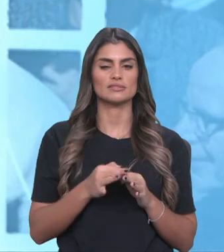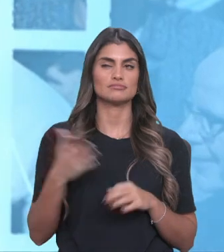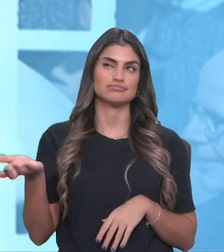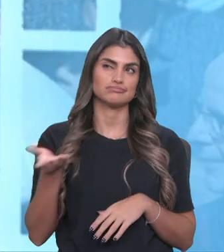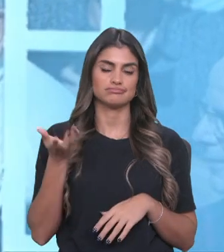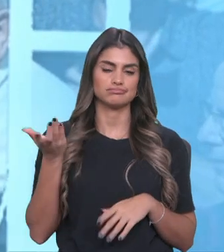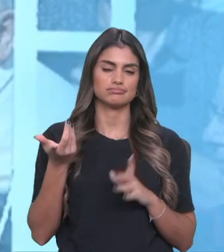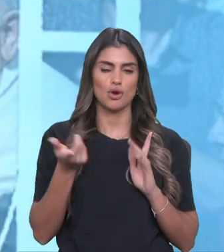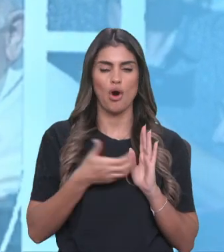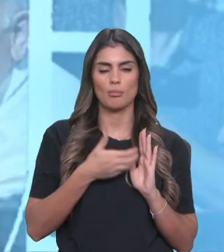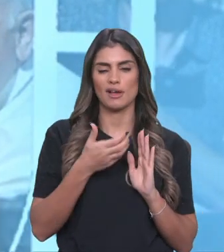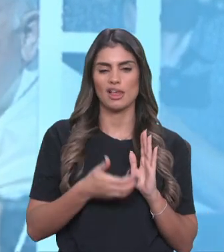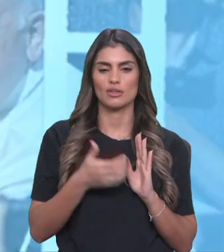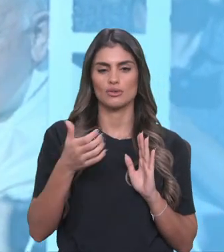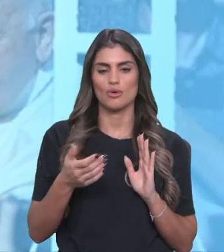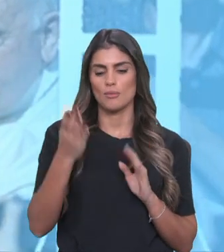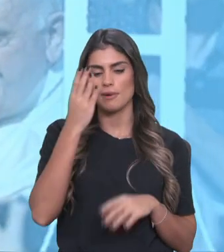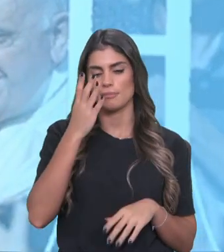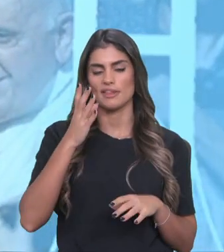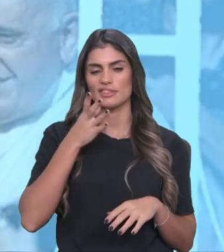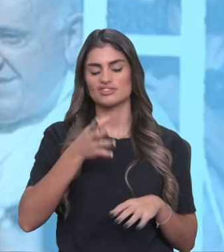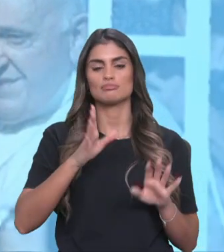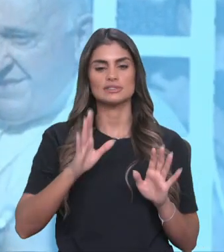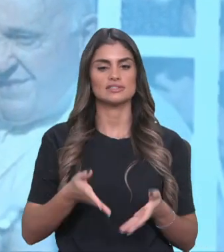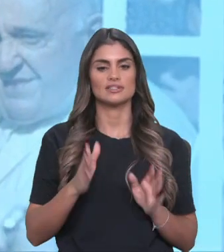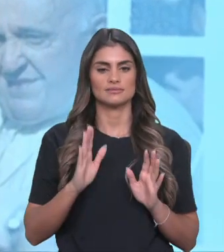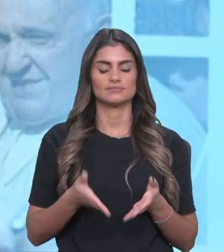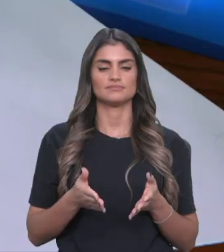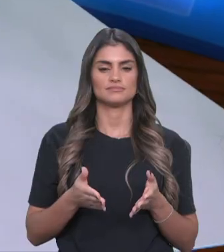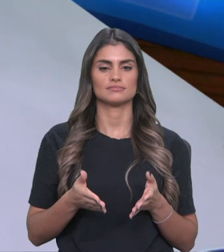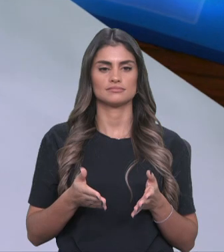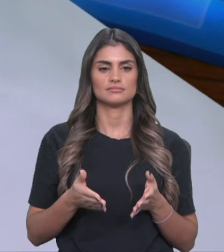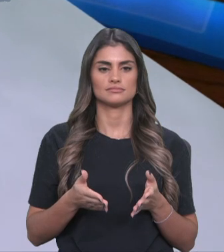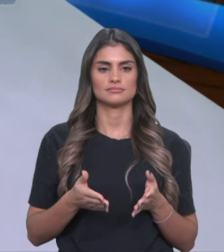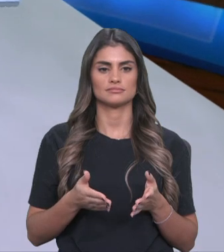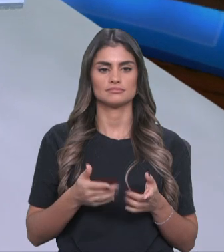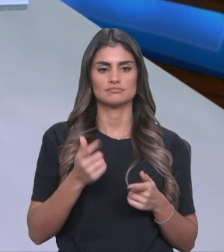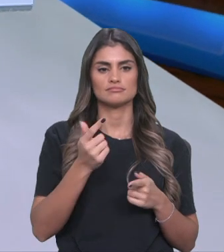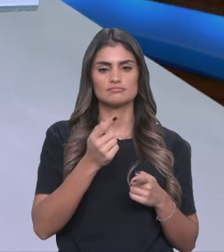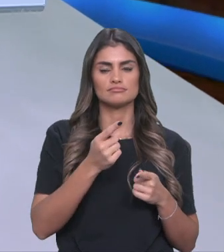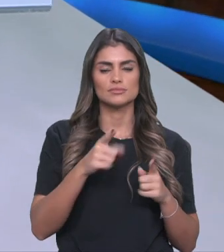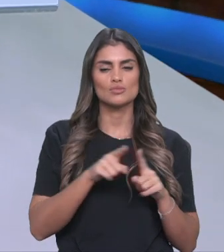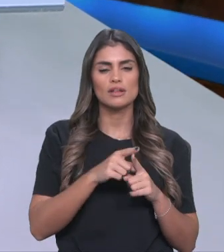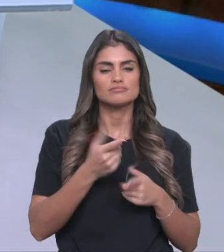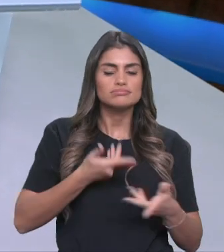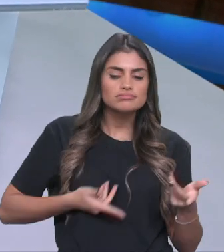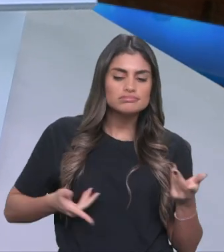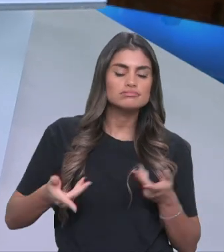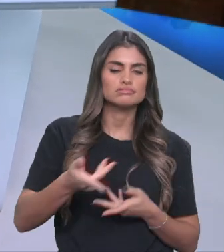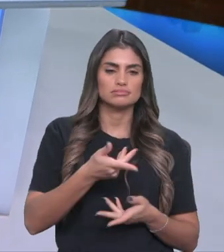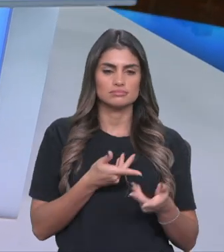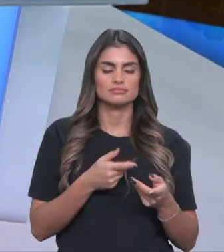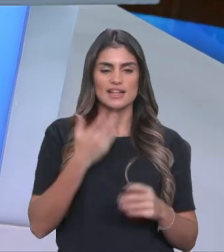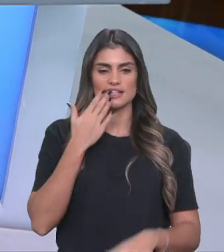ou erudito, o Papa diz que é preciso, portanto, partir, distribuir e distribuir o pão, não é? Ou seja, mais nesses